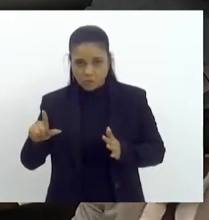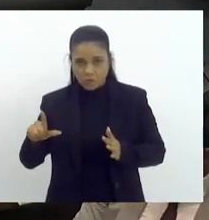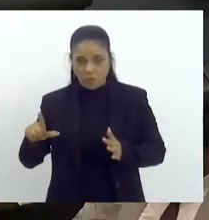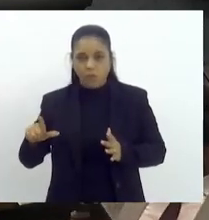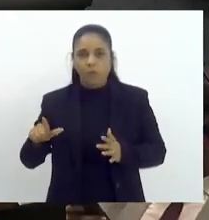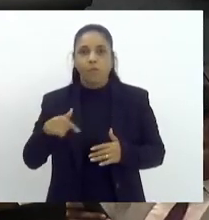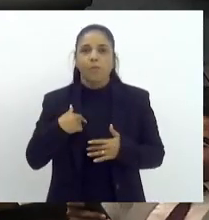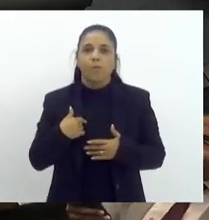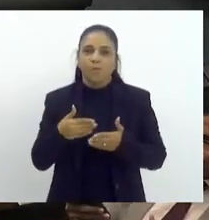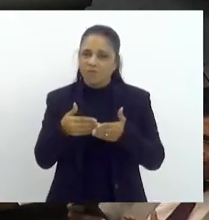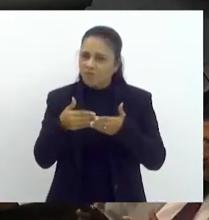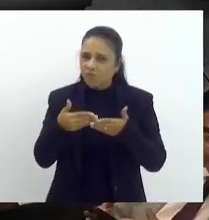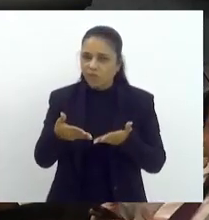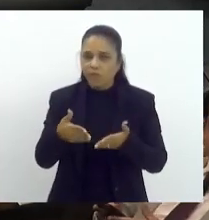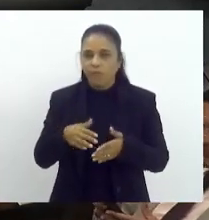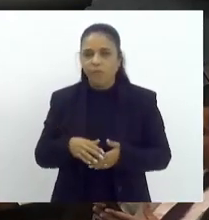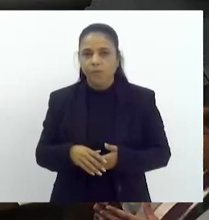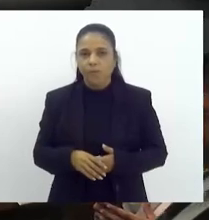por favor